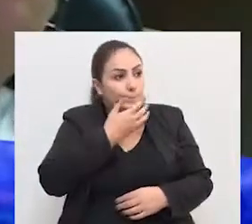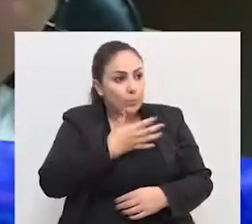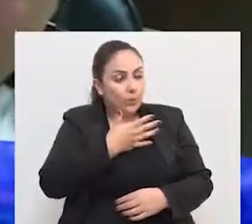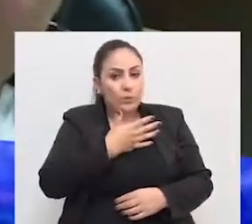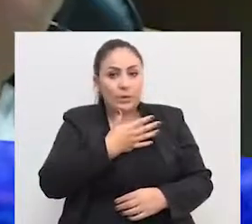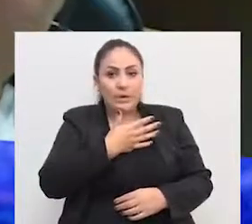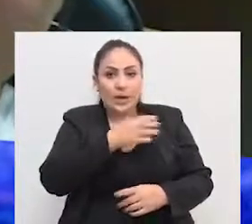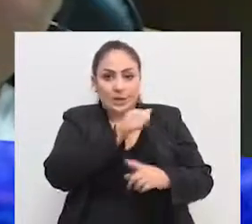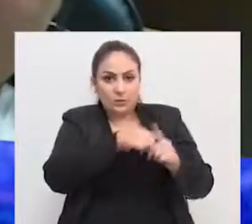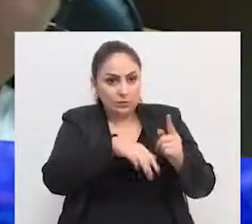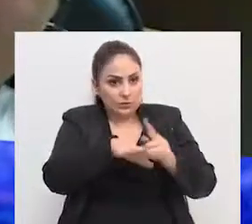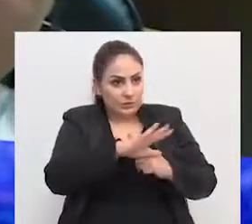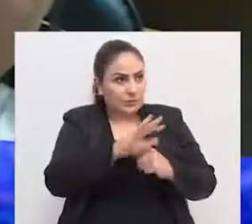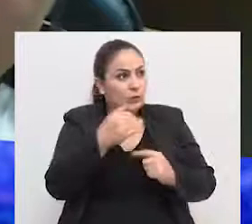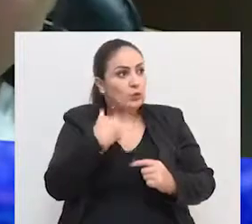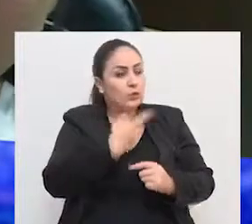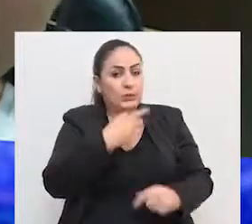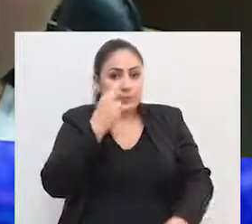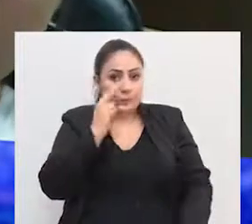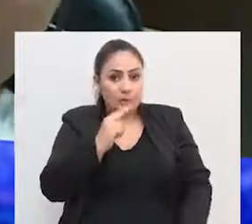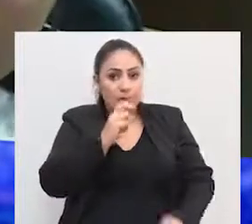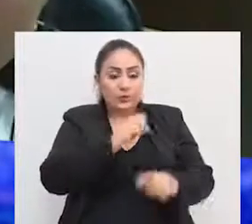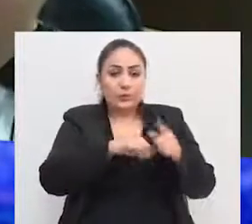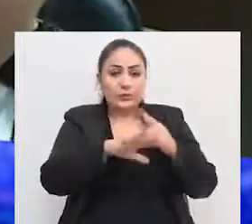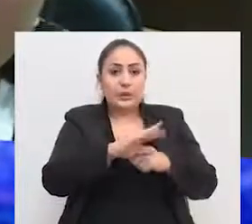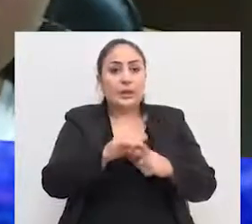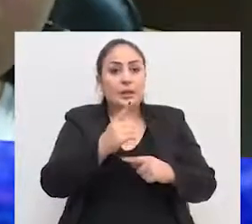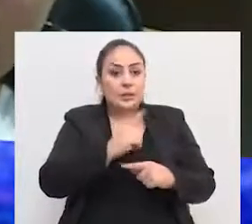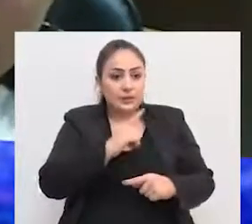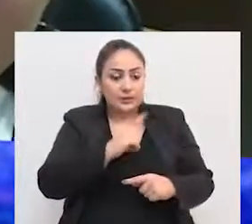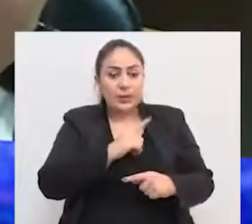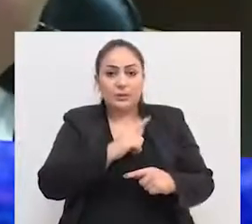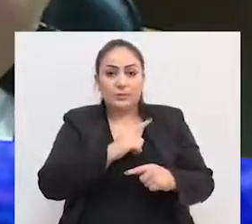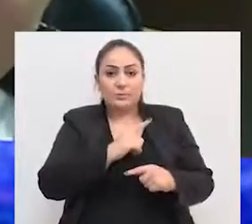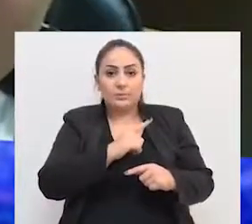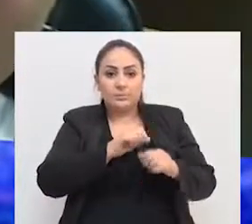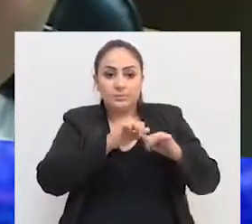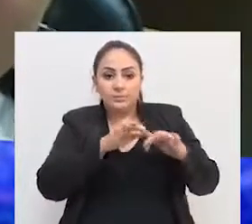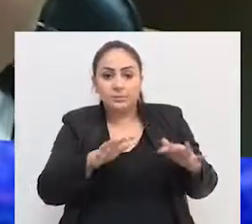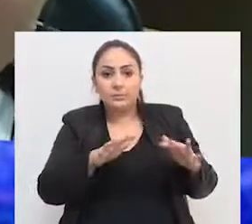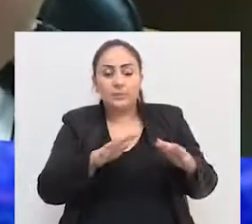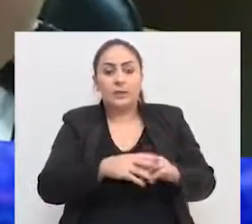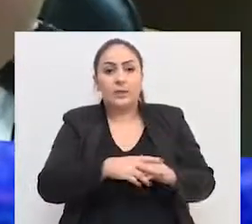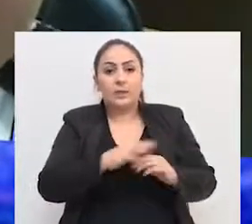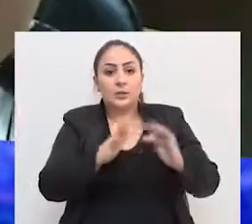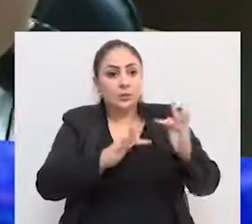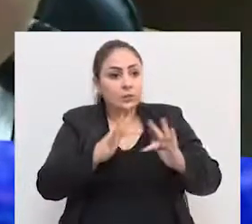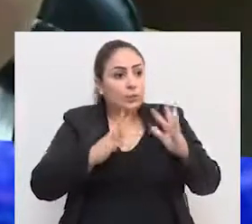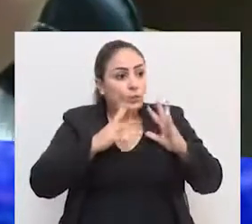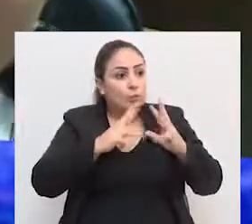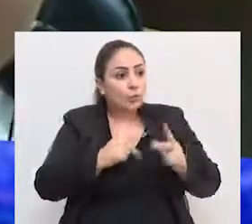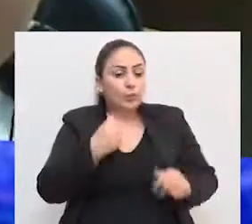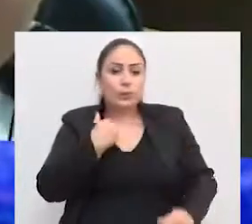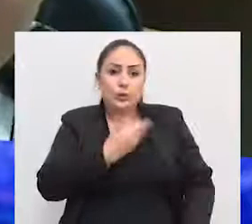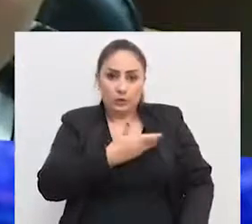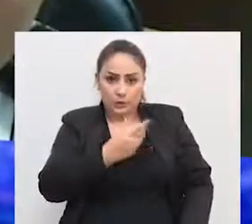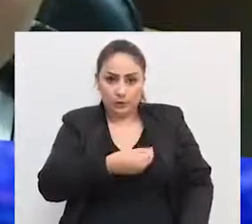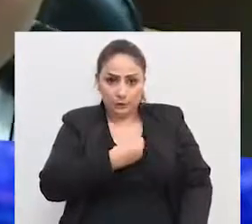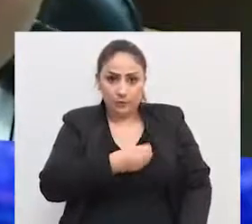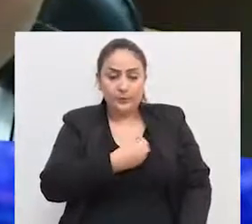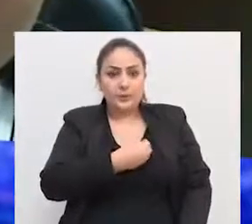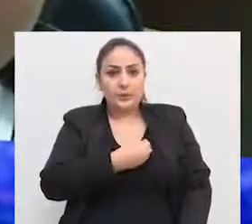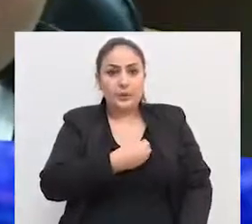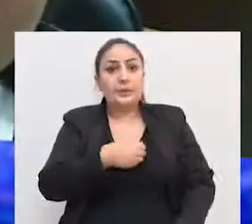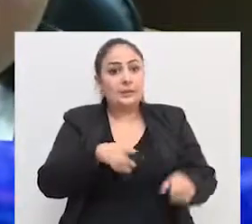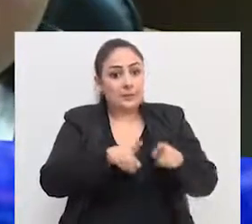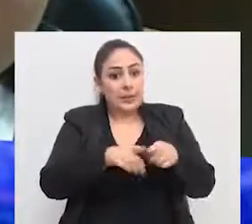Então, a sociedade, a gente está vendo que a sociedade, ela está se modificando em função de tudo isso que a gente